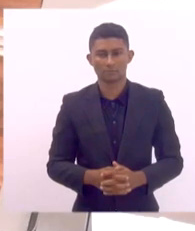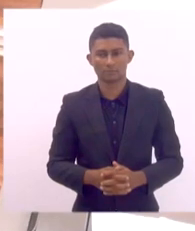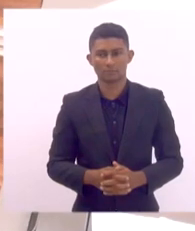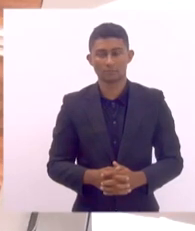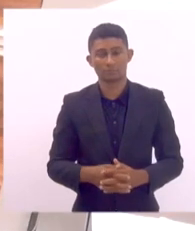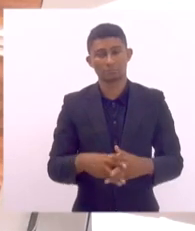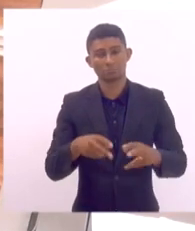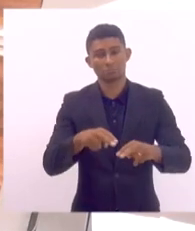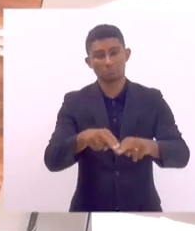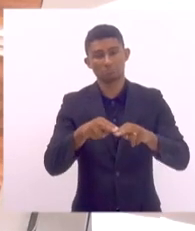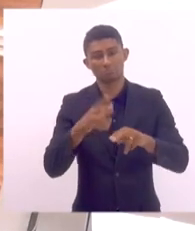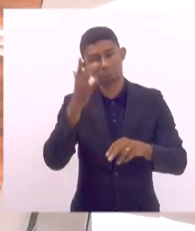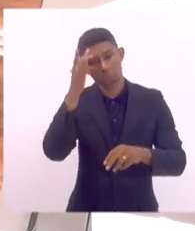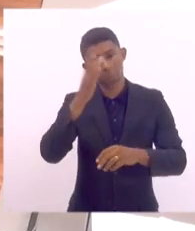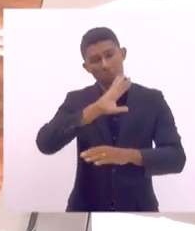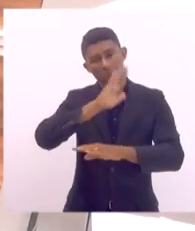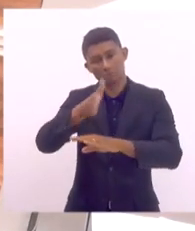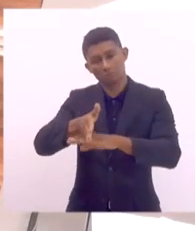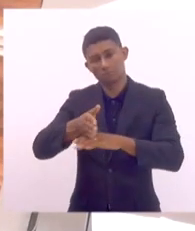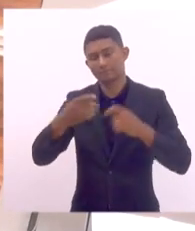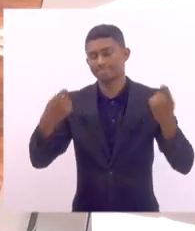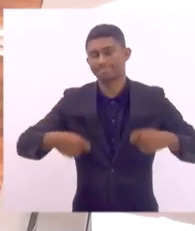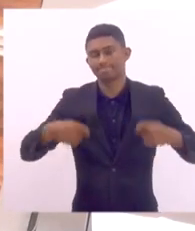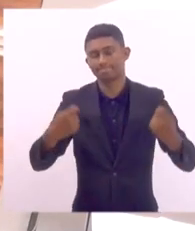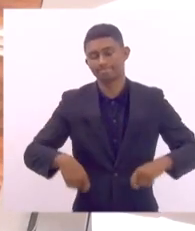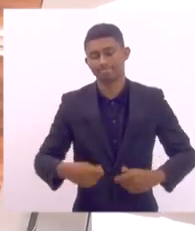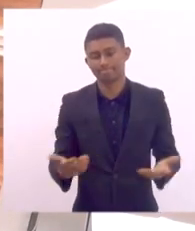derrubar. Você também pode... é.